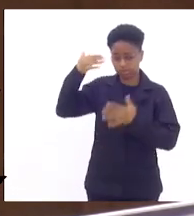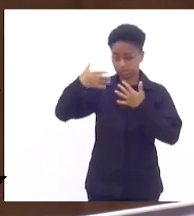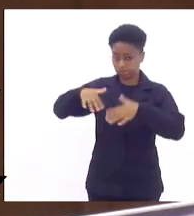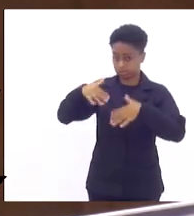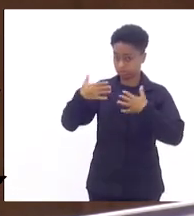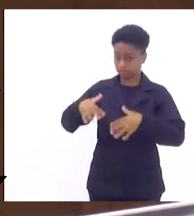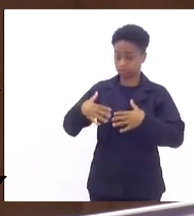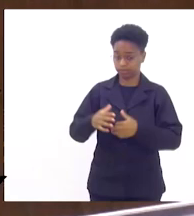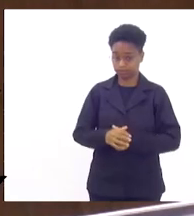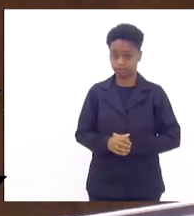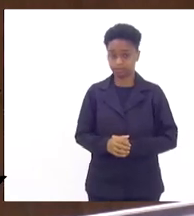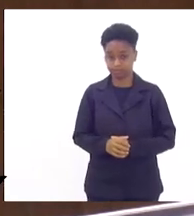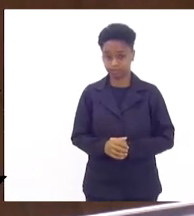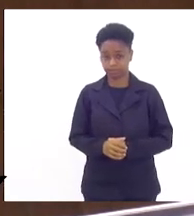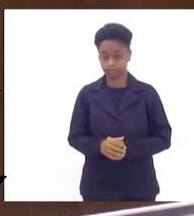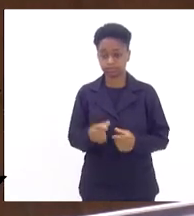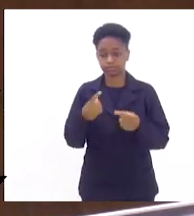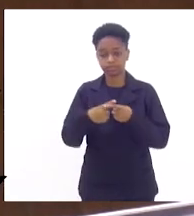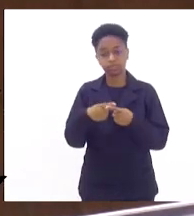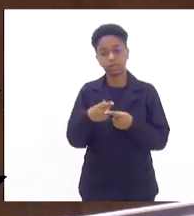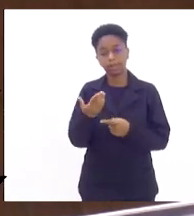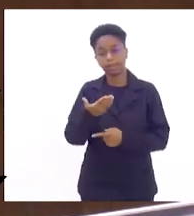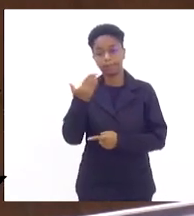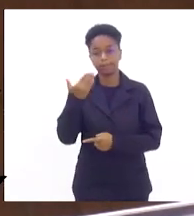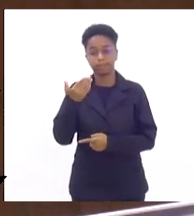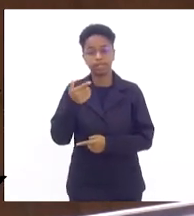impressionantemente falando, porque de 700 para